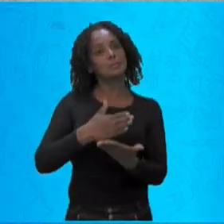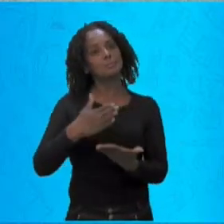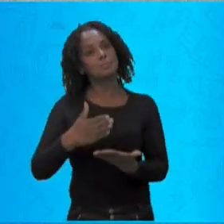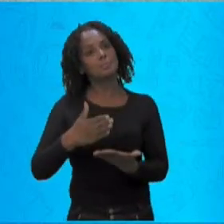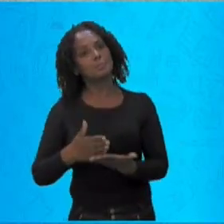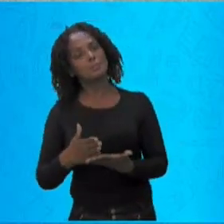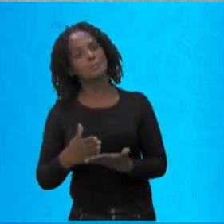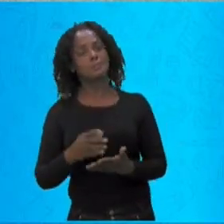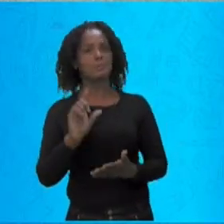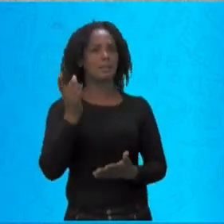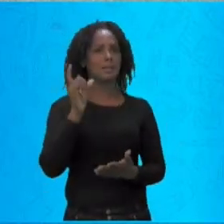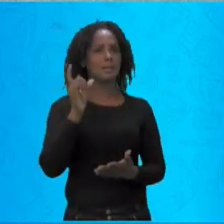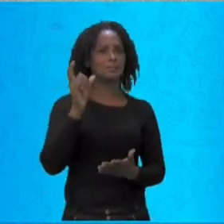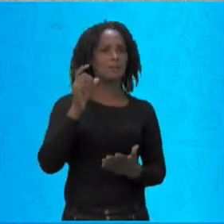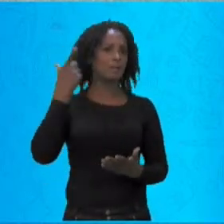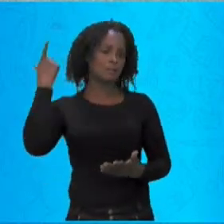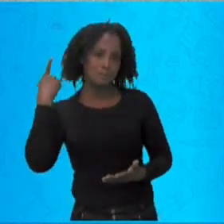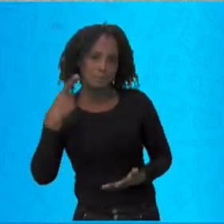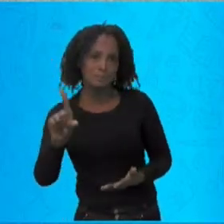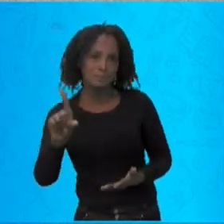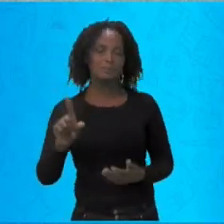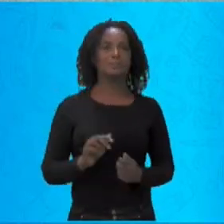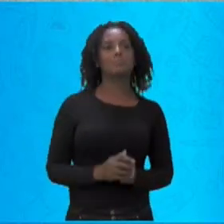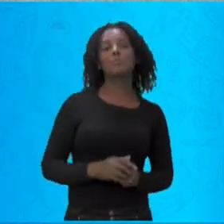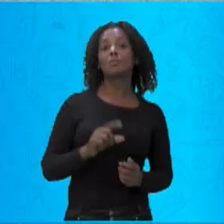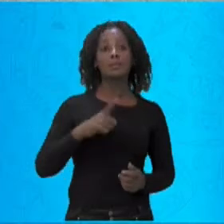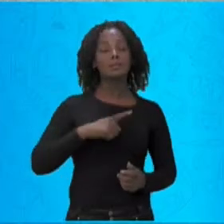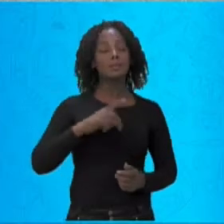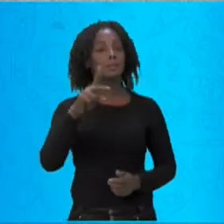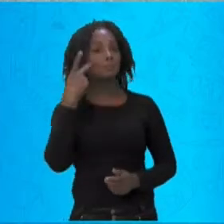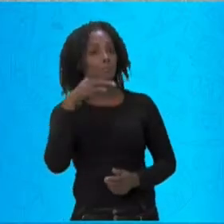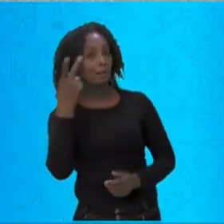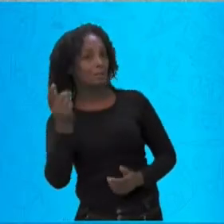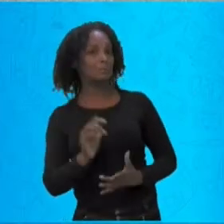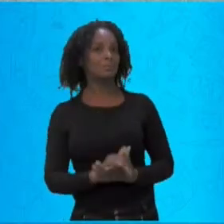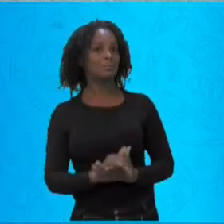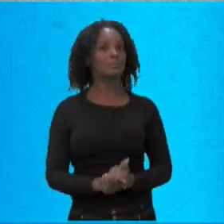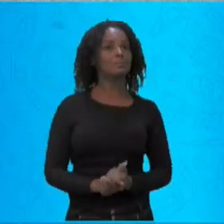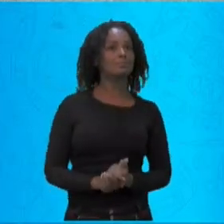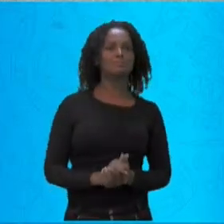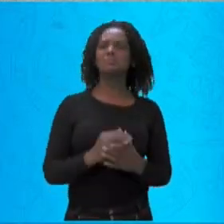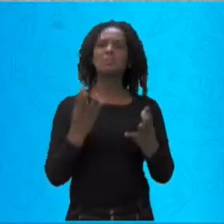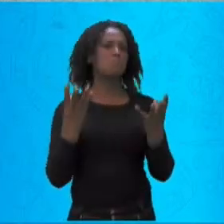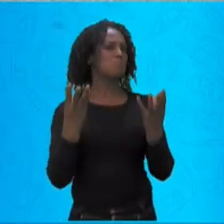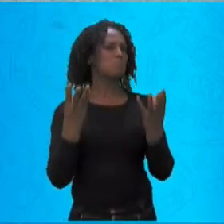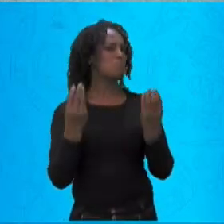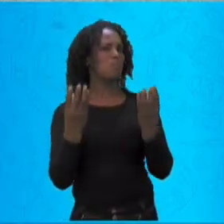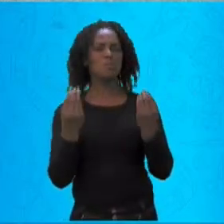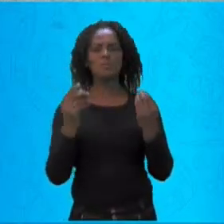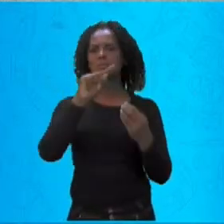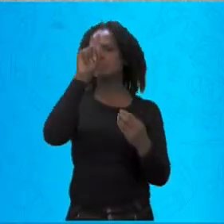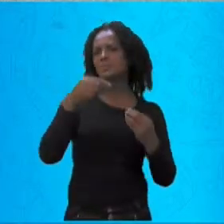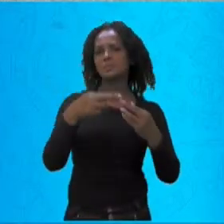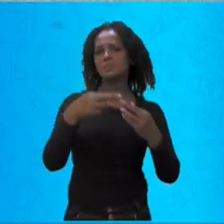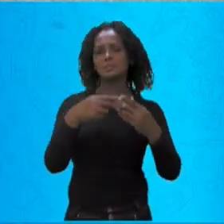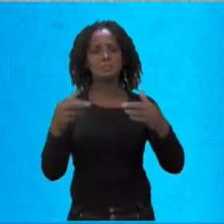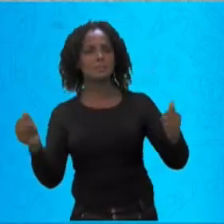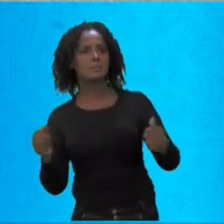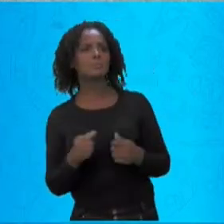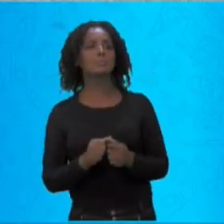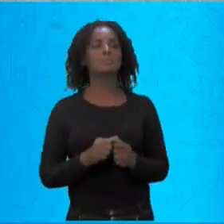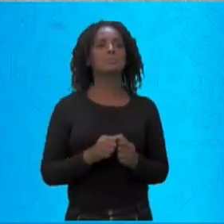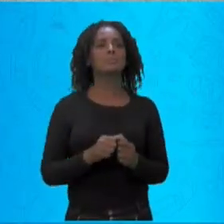palavras, recriando o que tem que se falar. Muitos são esses sinais